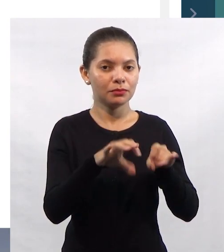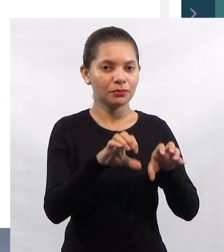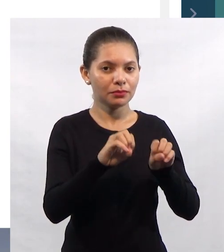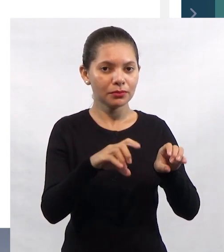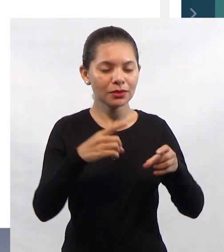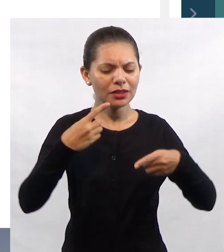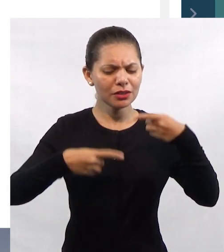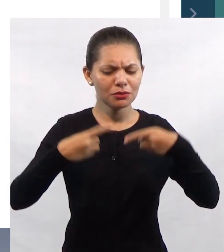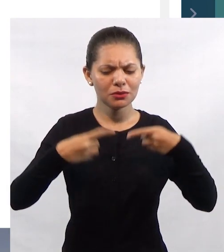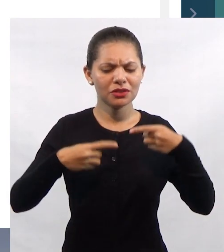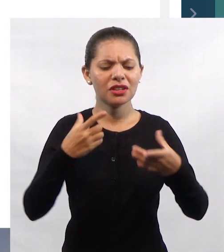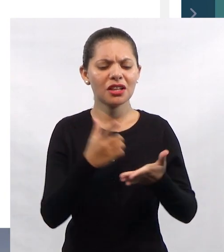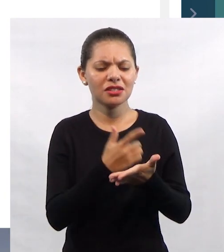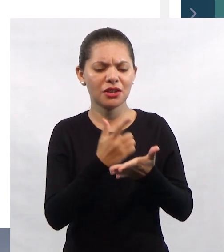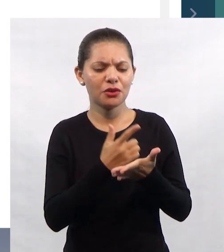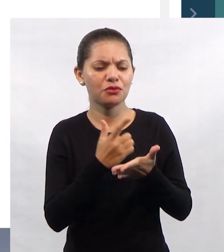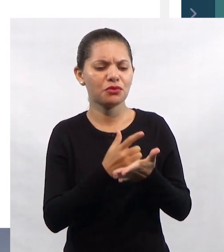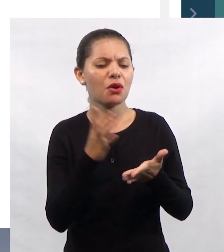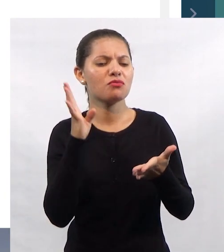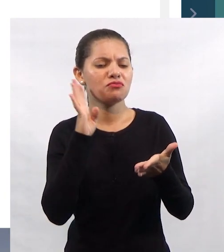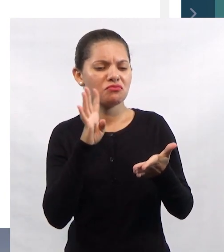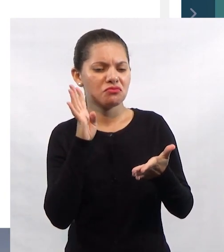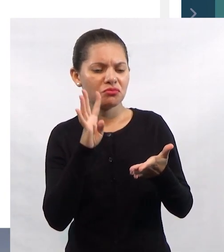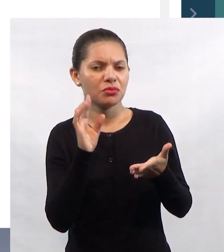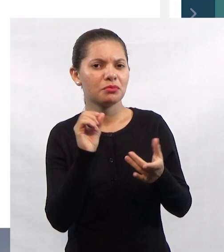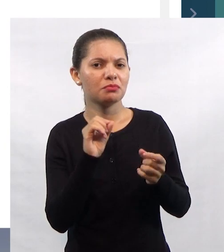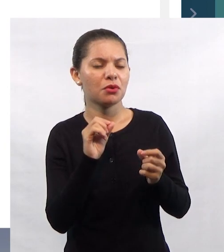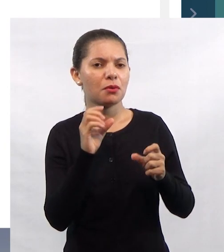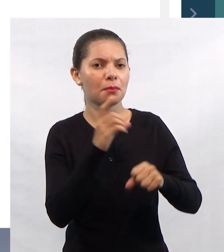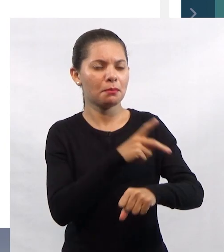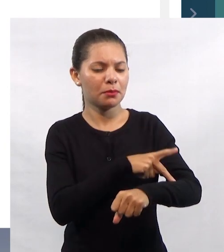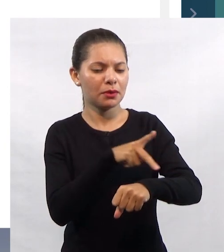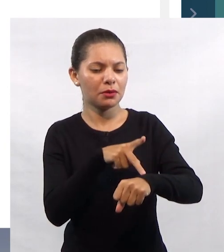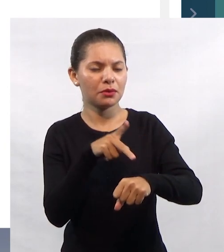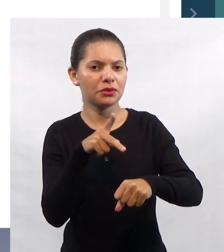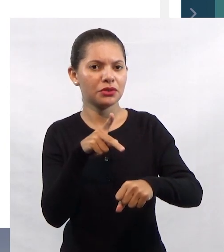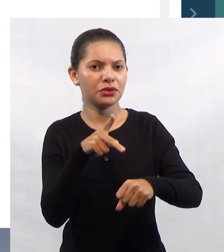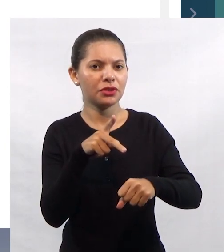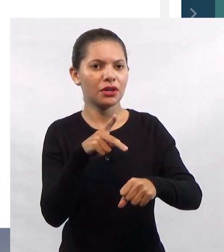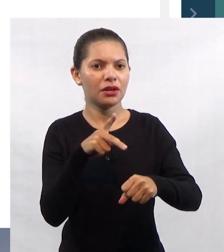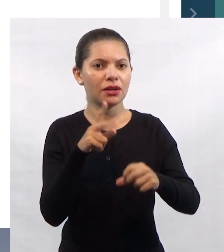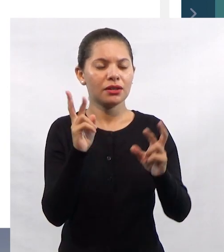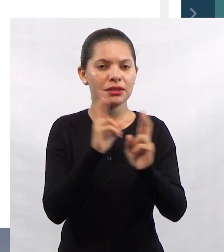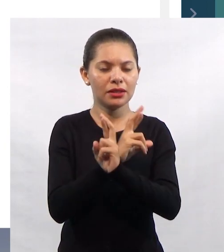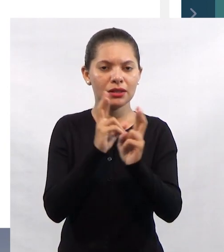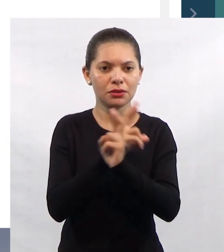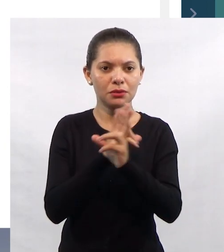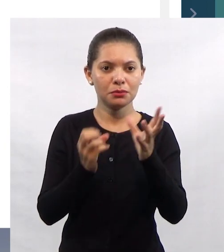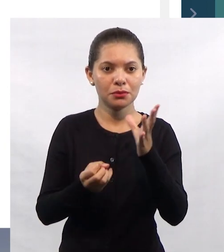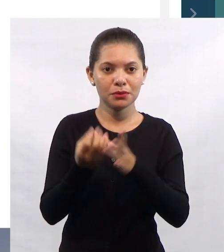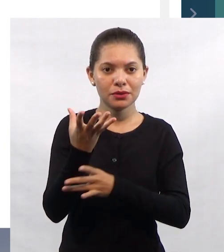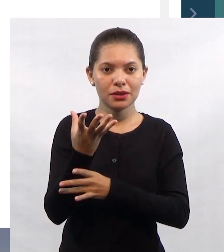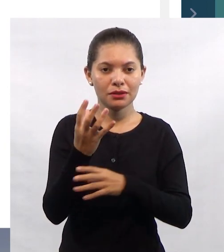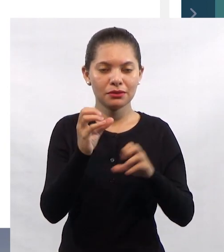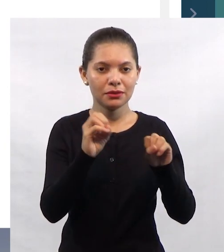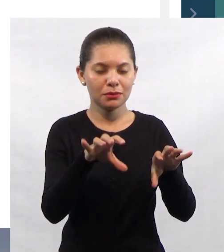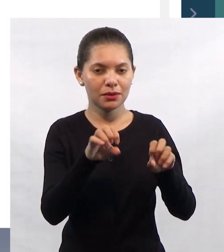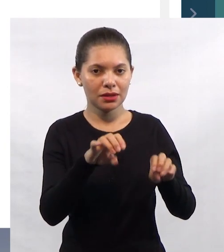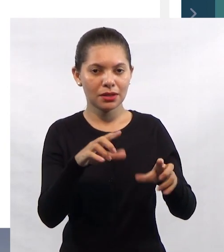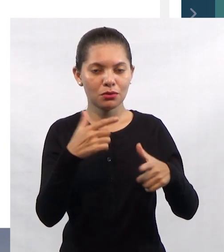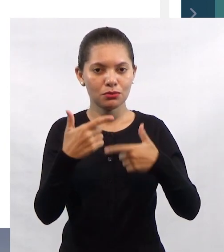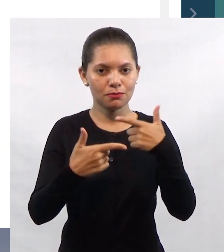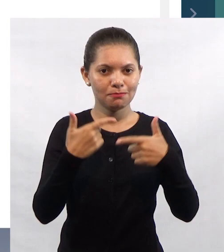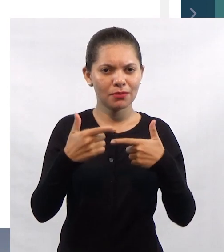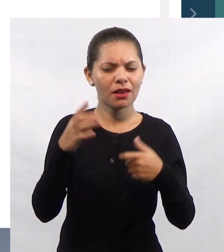e ela vai discutir nesse livro fabuloso, Pedagogia da Fábrica, as relações de produção e a educação do